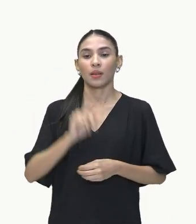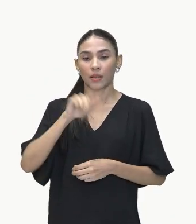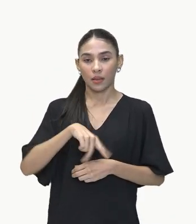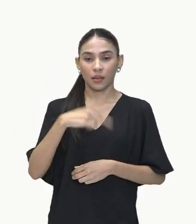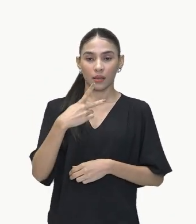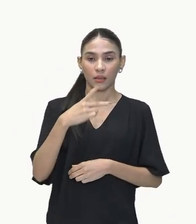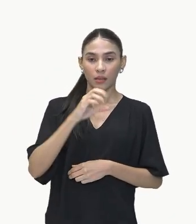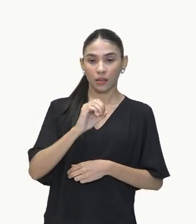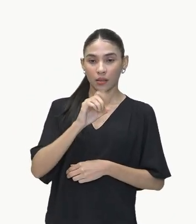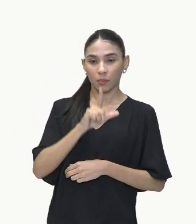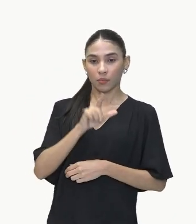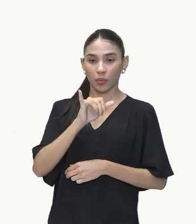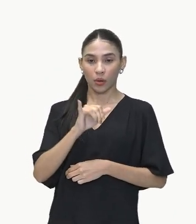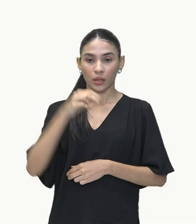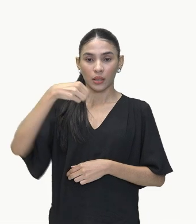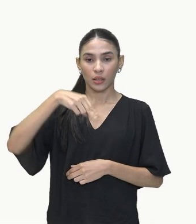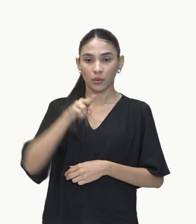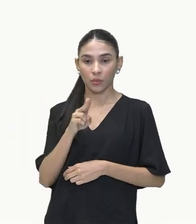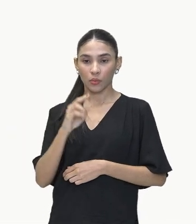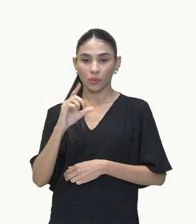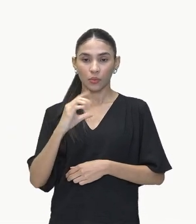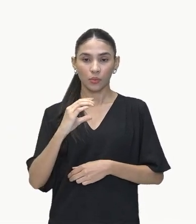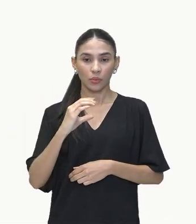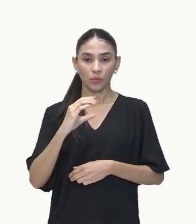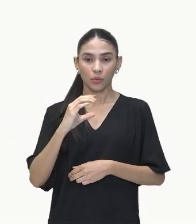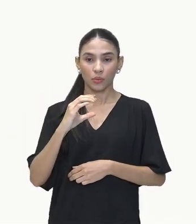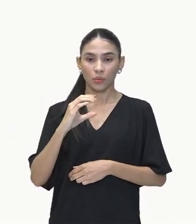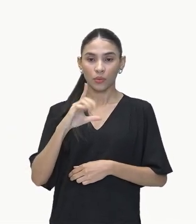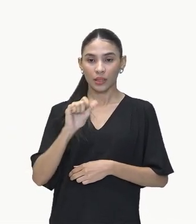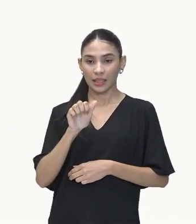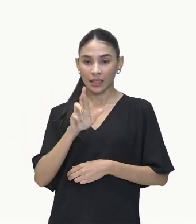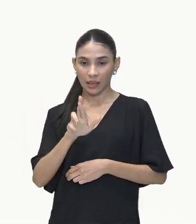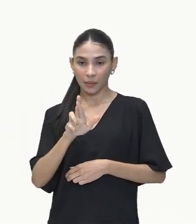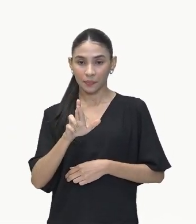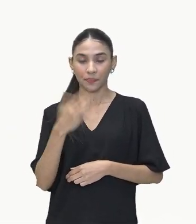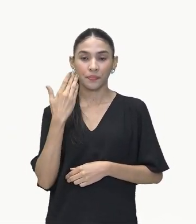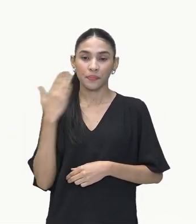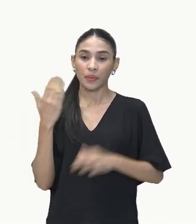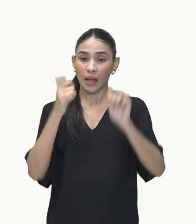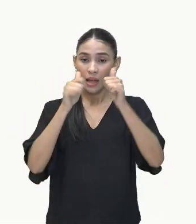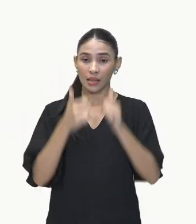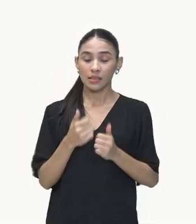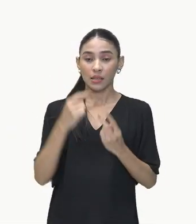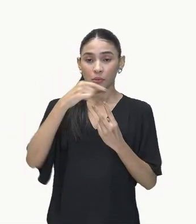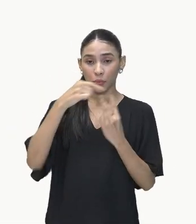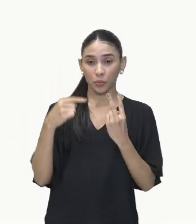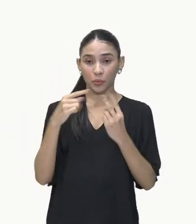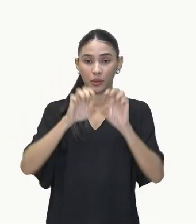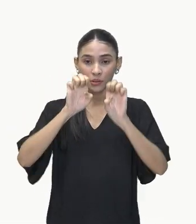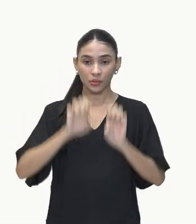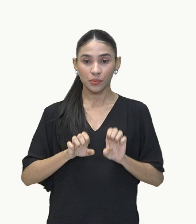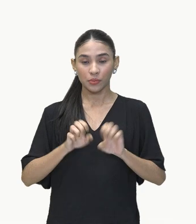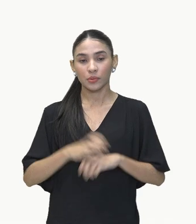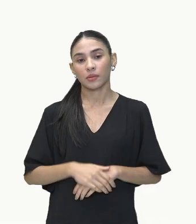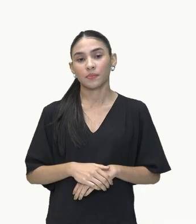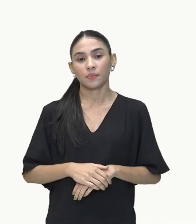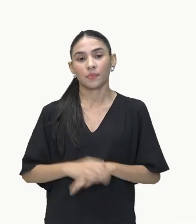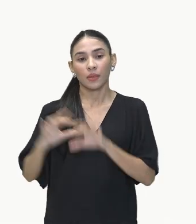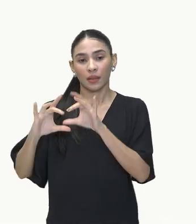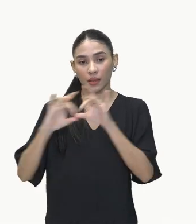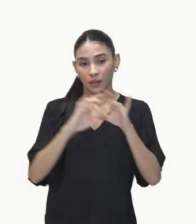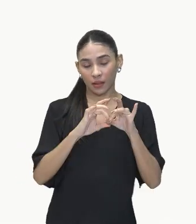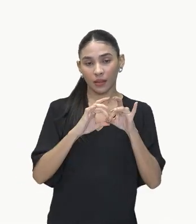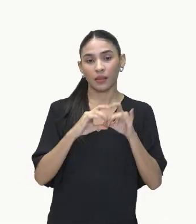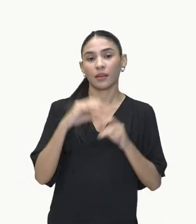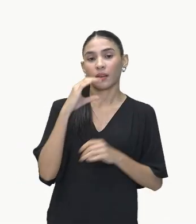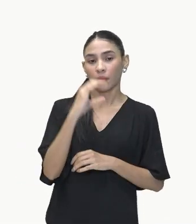Polinuclear, cadeia aromática polinuclear. Tá aqui, ó, analisando essas duas estruturas, isso daqui é uma cadeia